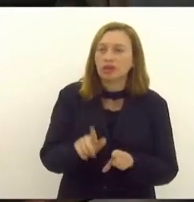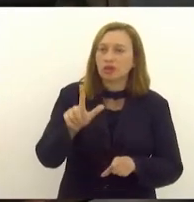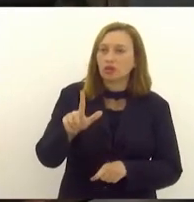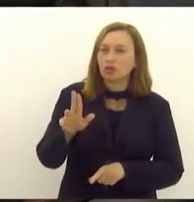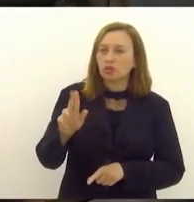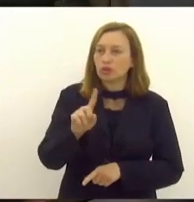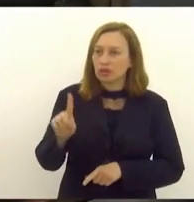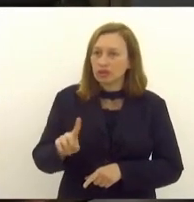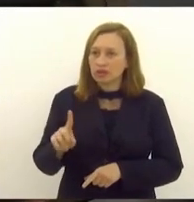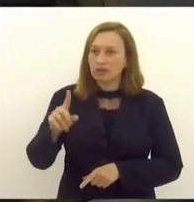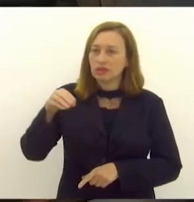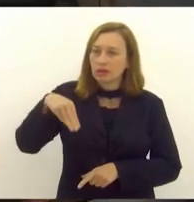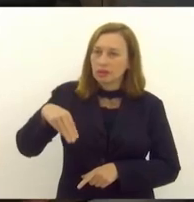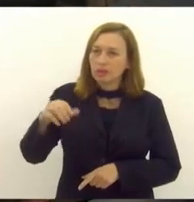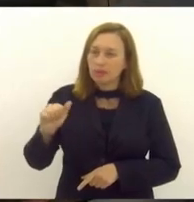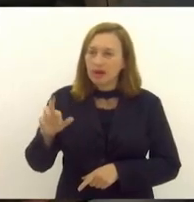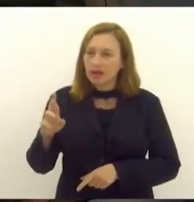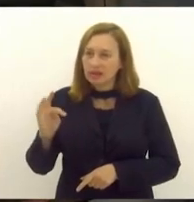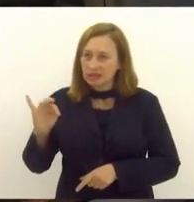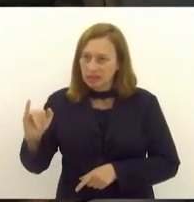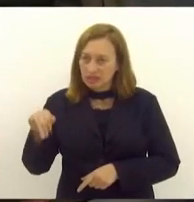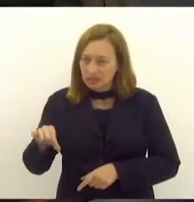também ali presente aí